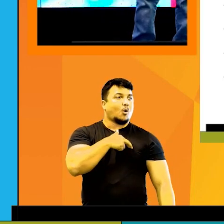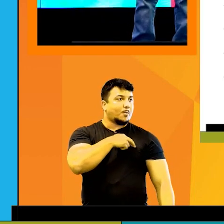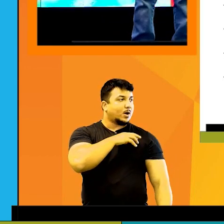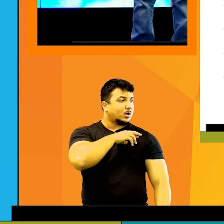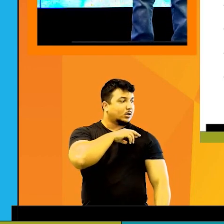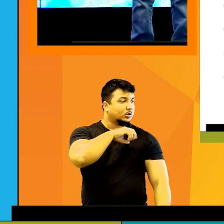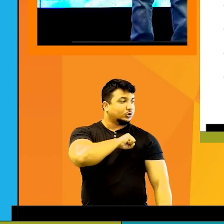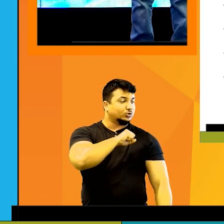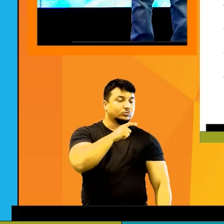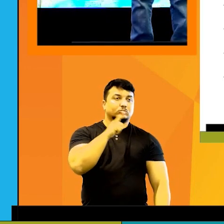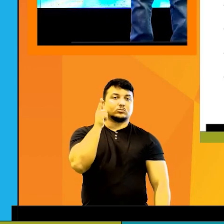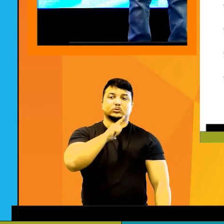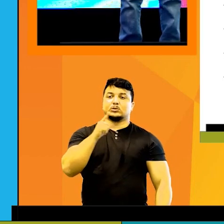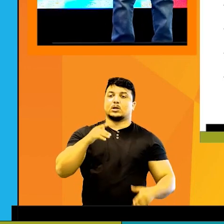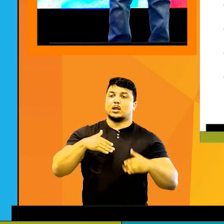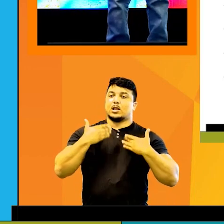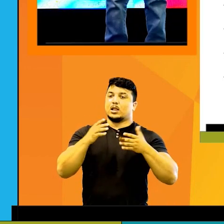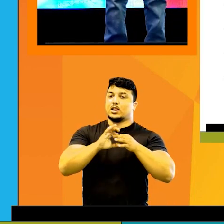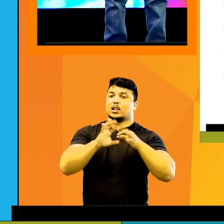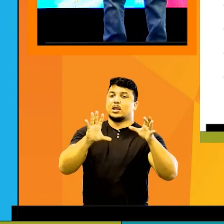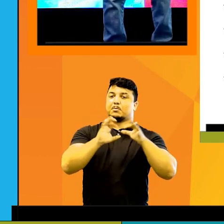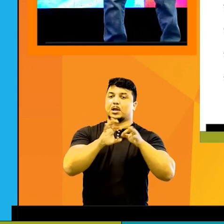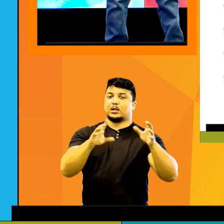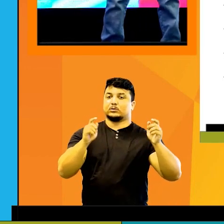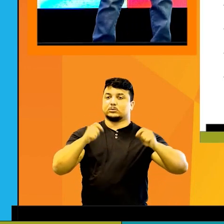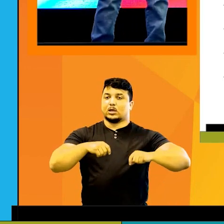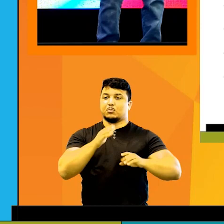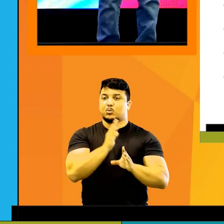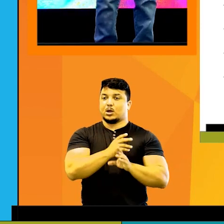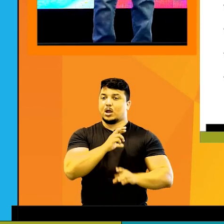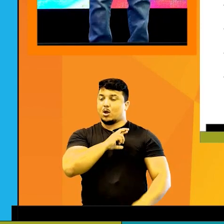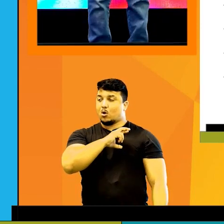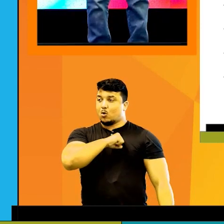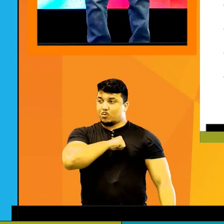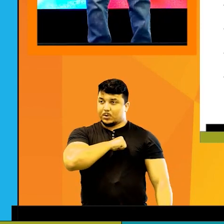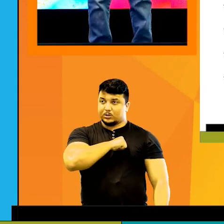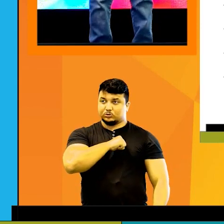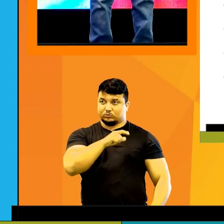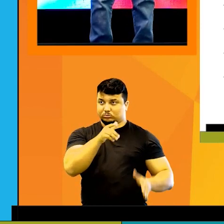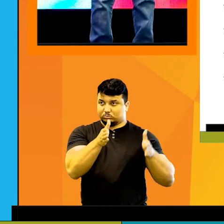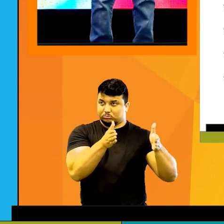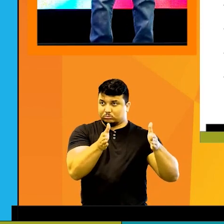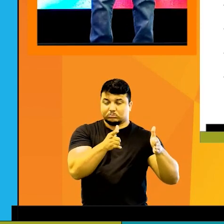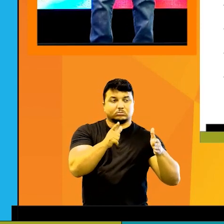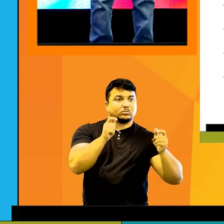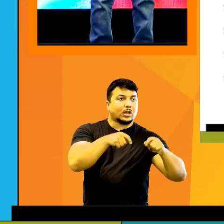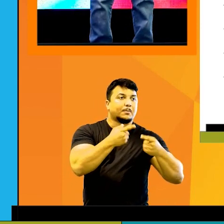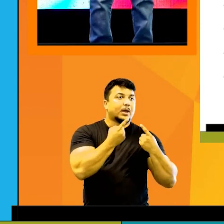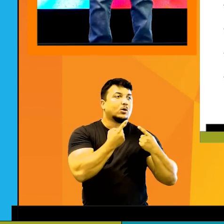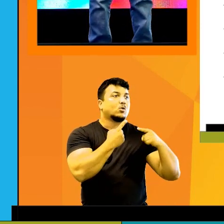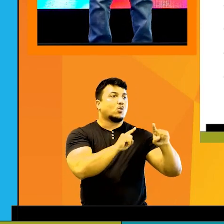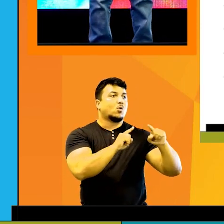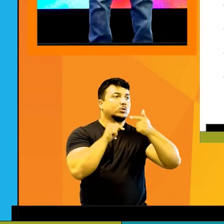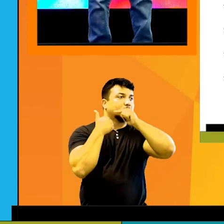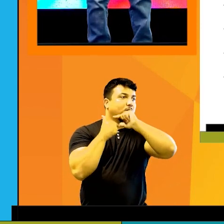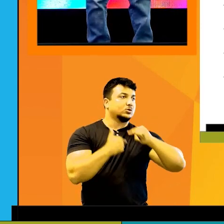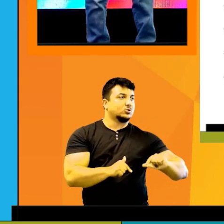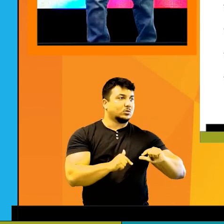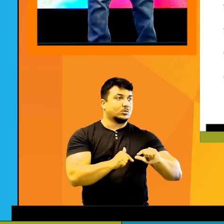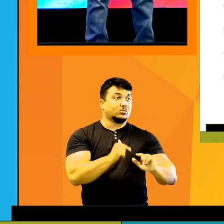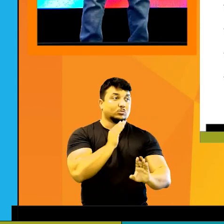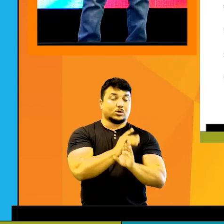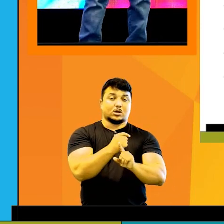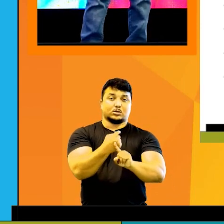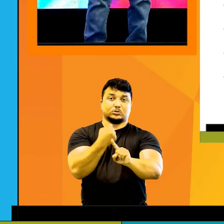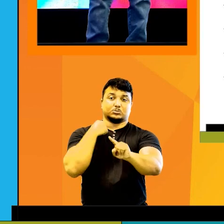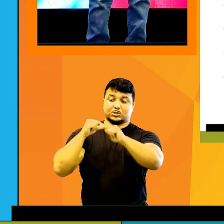conseguiu liberdade, porque o romântico ele assumiu uma postura anticlássica. Enquanto anteriormente os